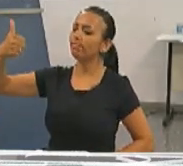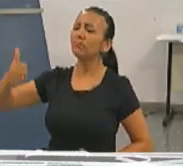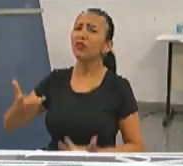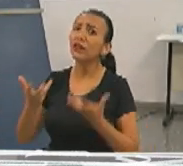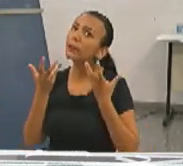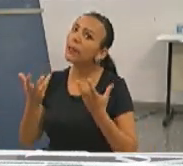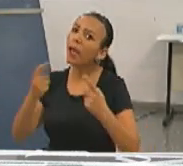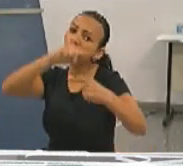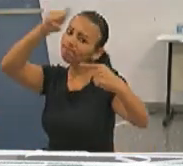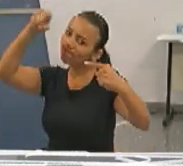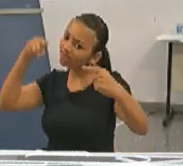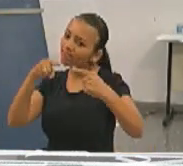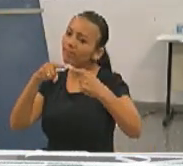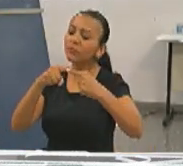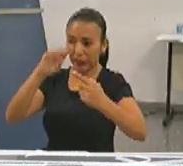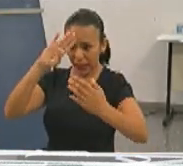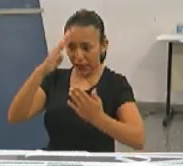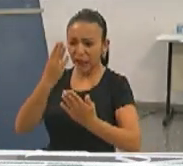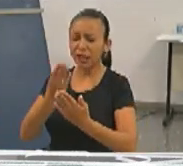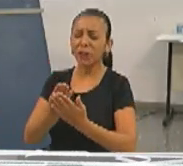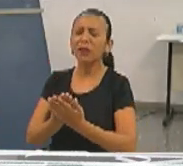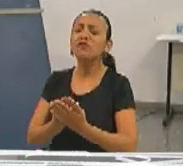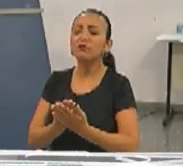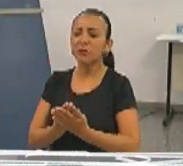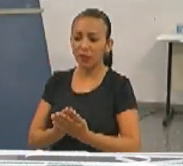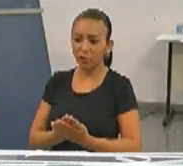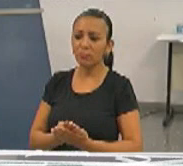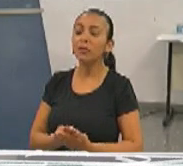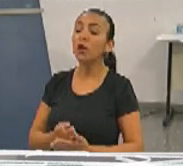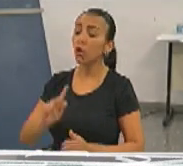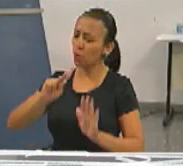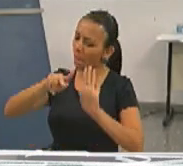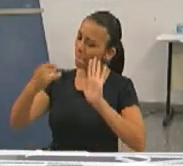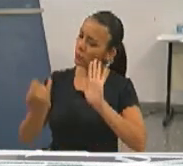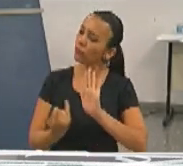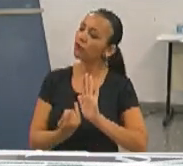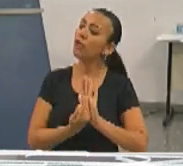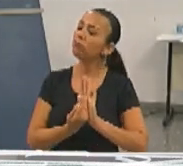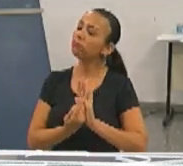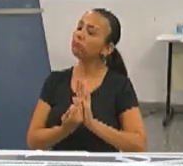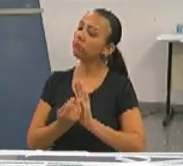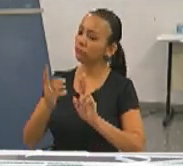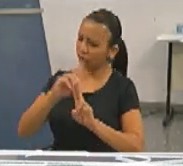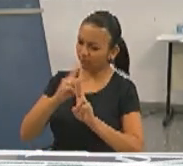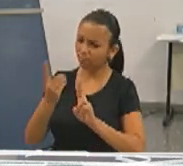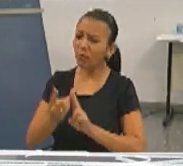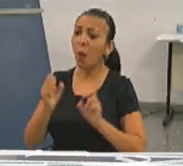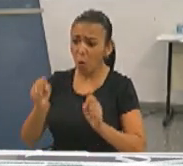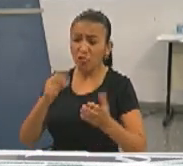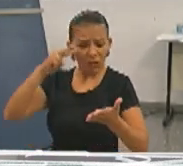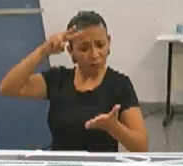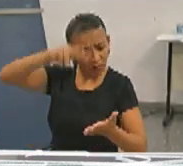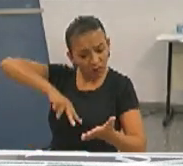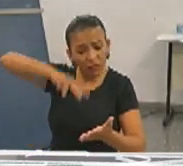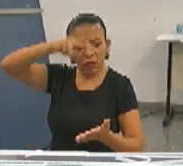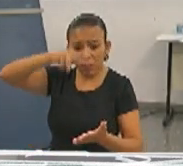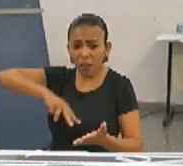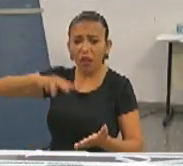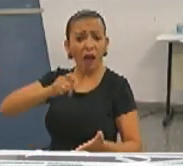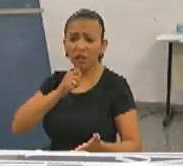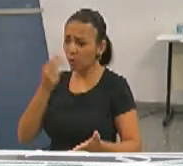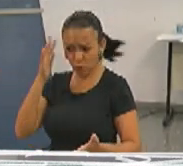nosso propósito. E nós acreditamos muito que o nosso projeto de universidade, que os colegas podem consultar, né? Quem ainda não